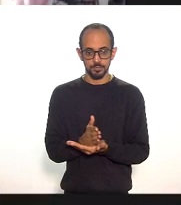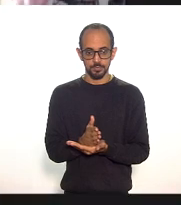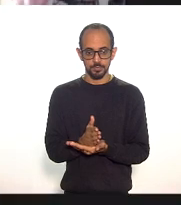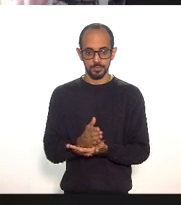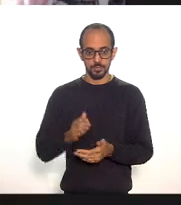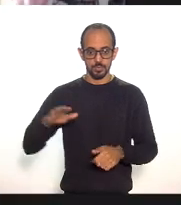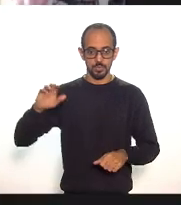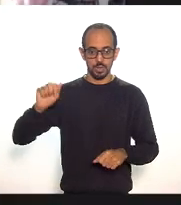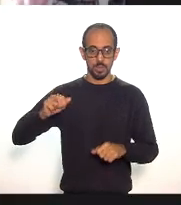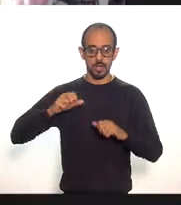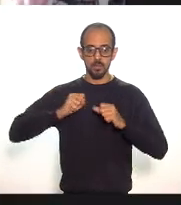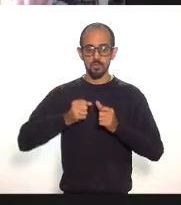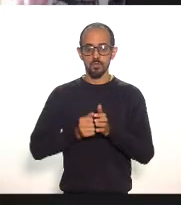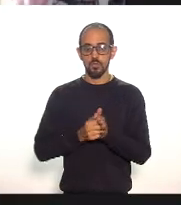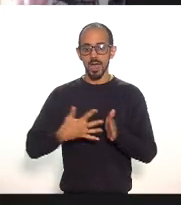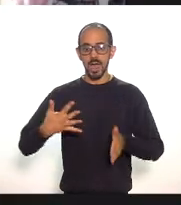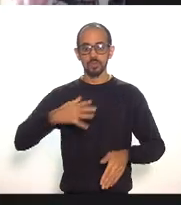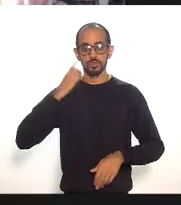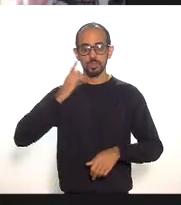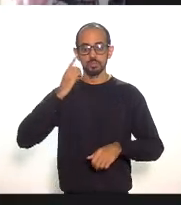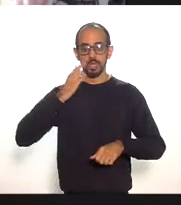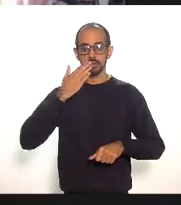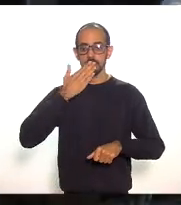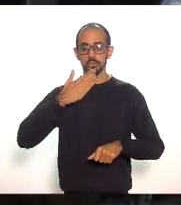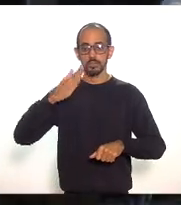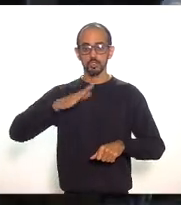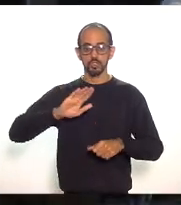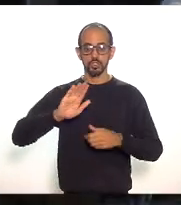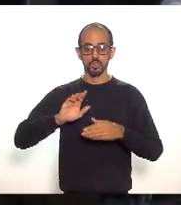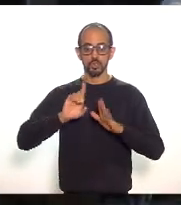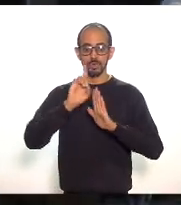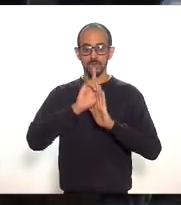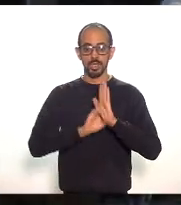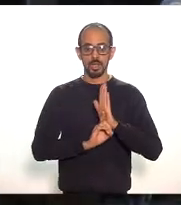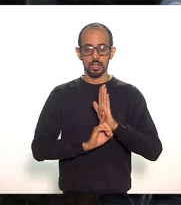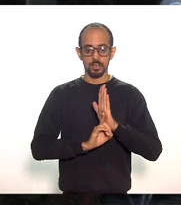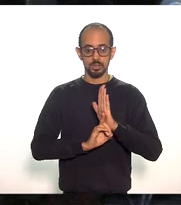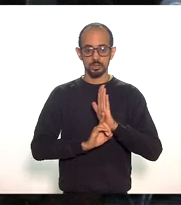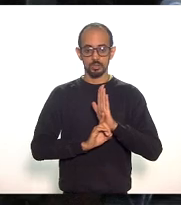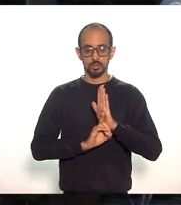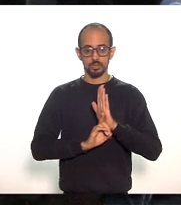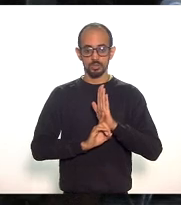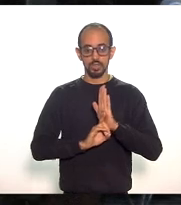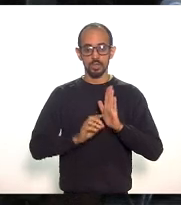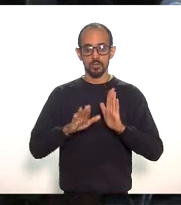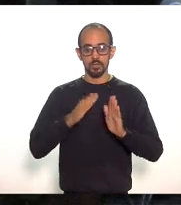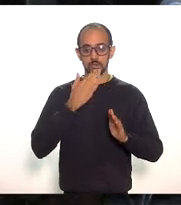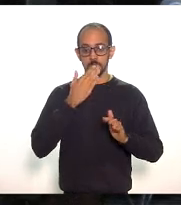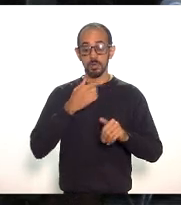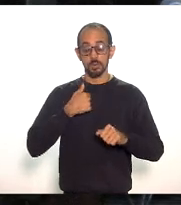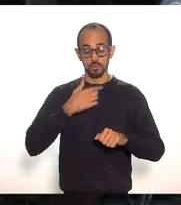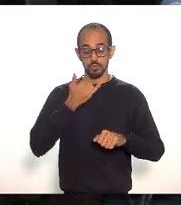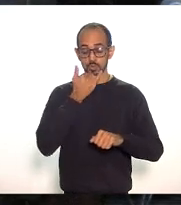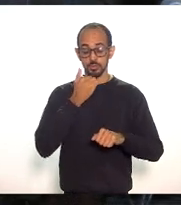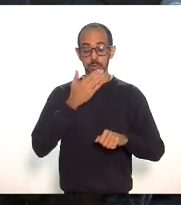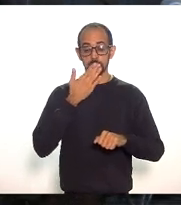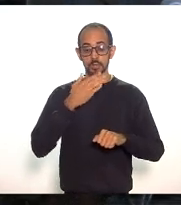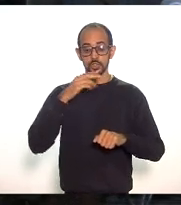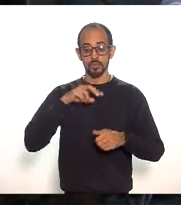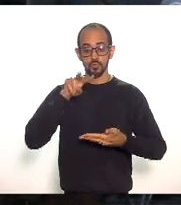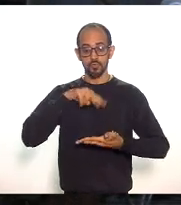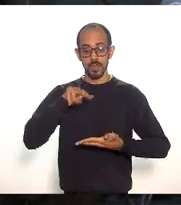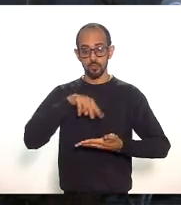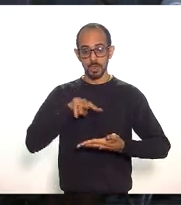Não, um instante, por favor. Foi pedido verificação, a presidência. É, vamos